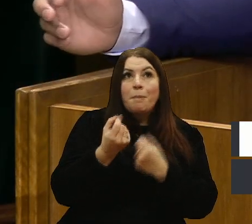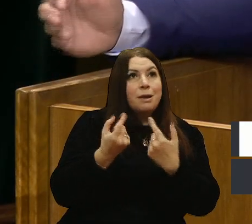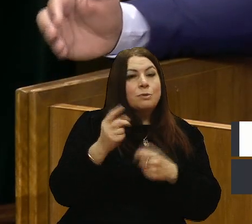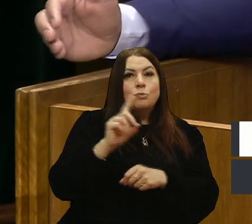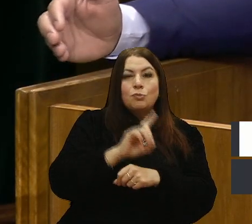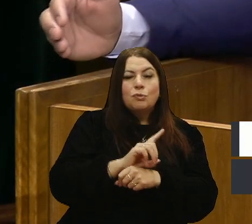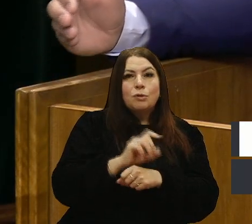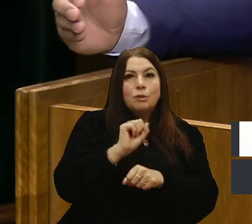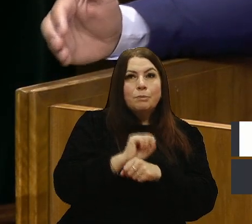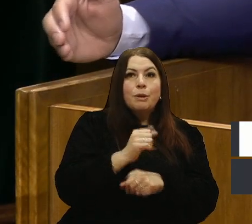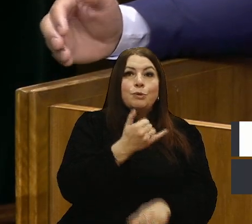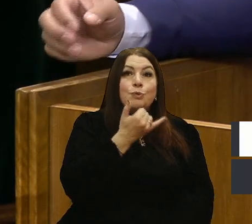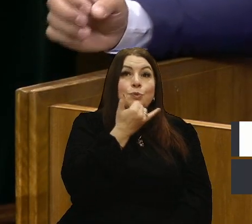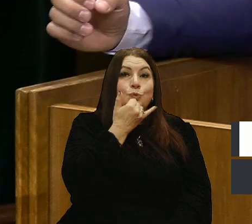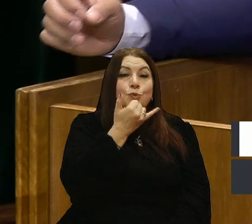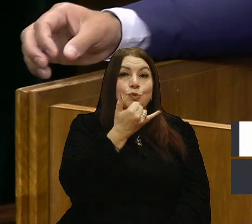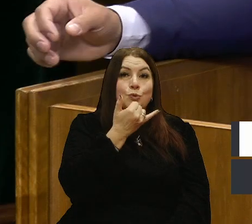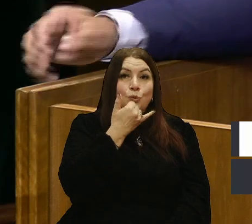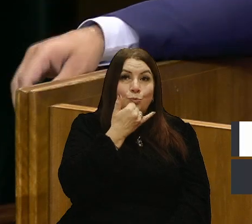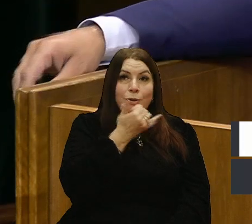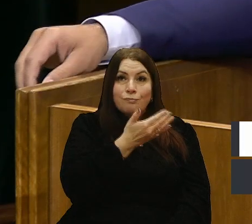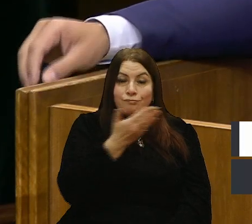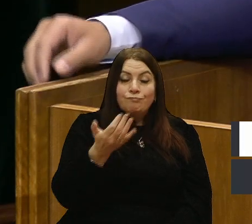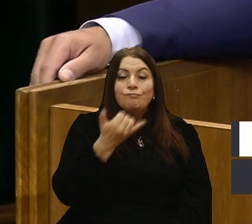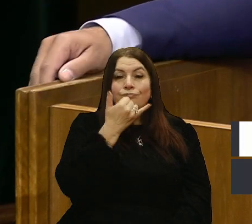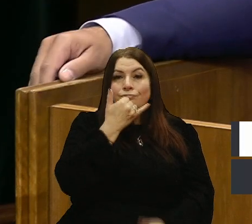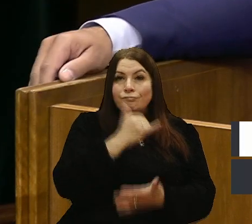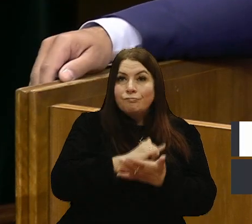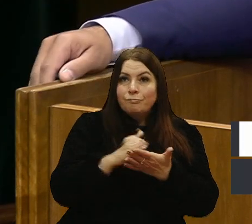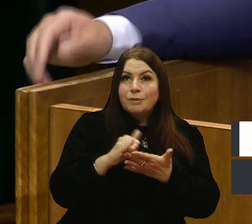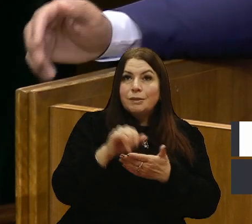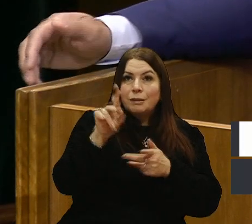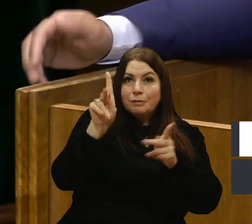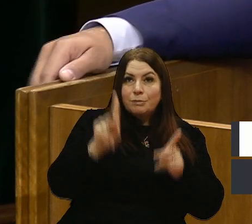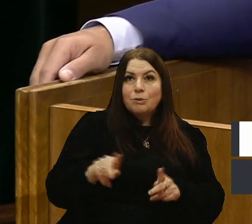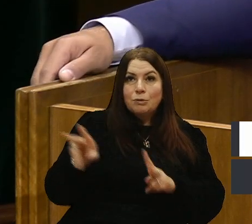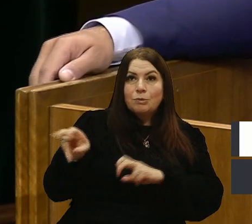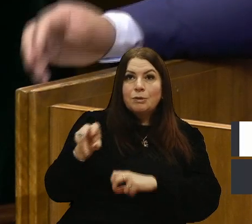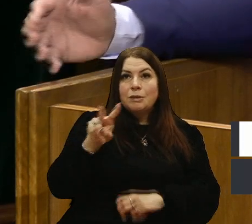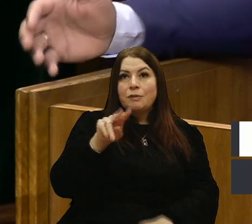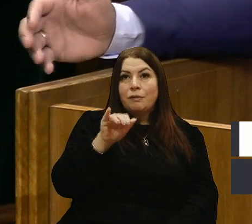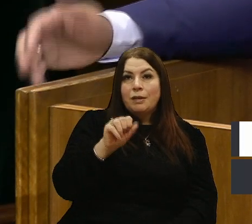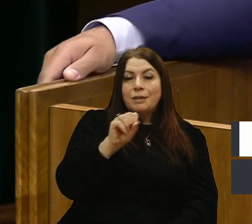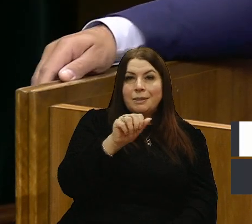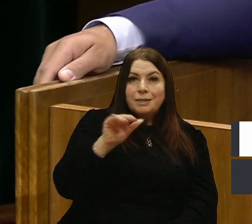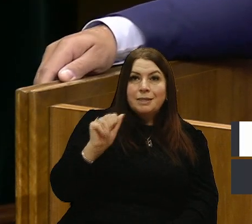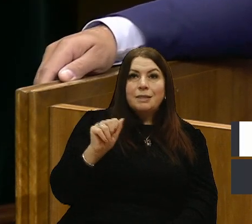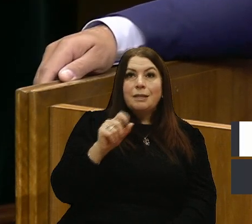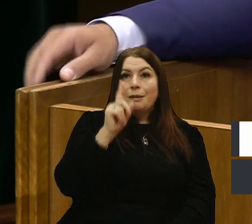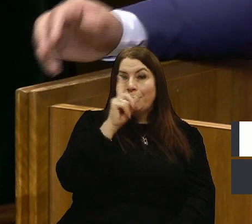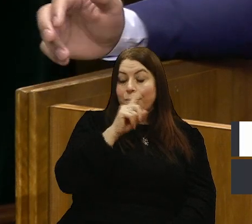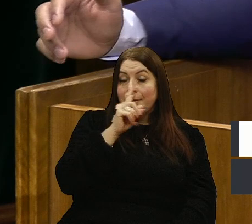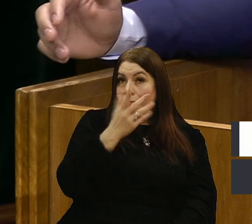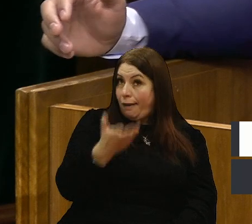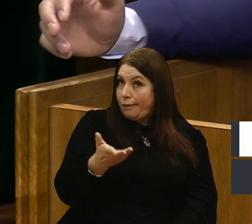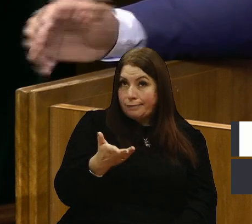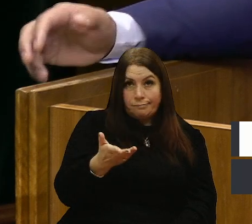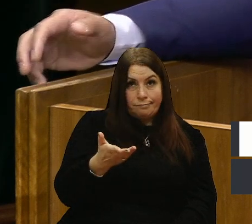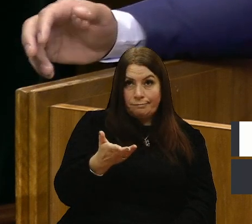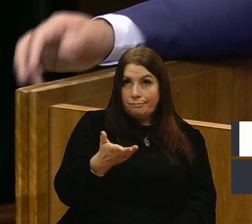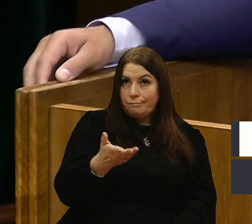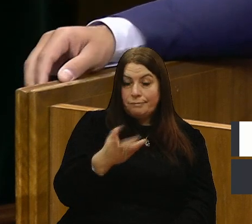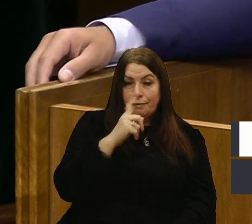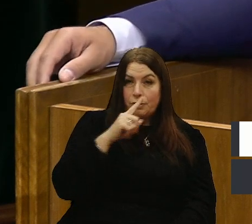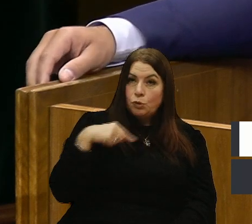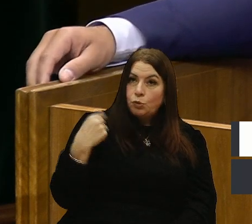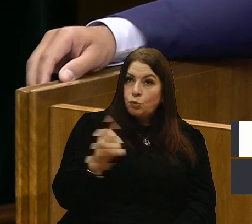peço escusas, desculpas, perdão aos agricultores da região de Vila Seca por essa falha